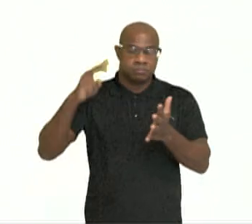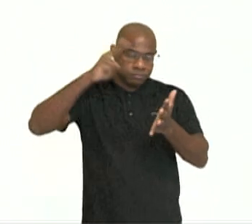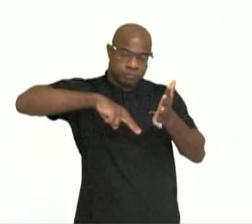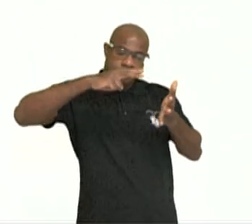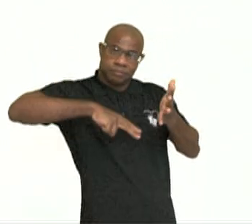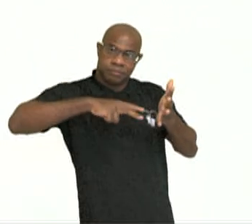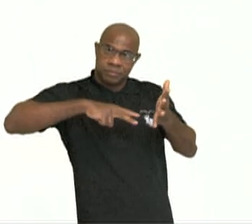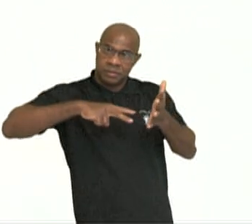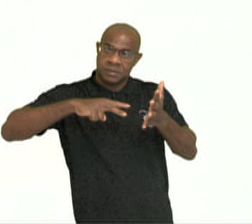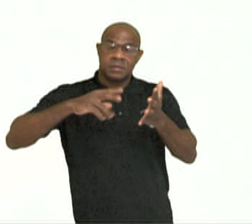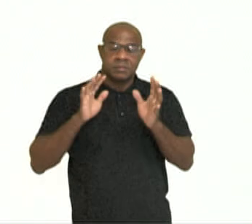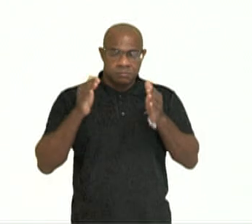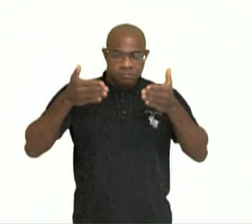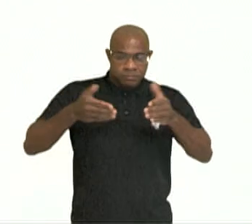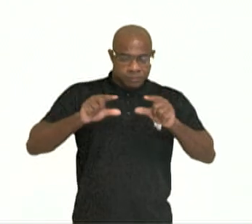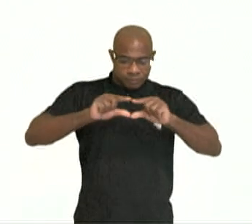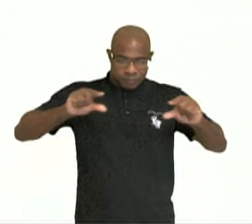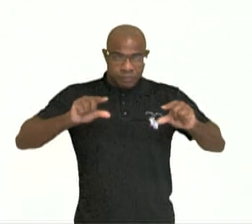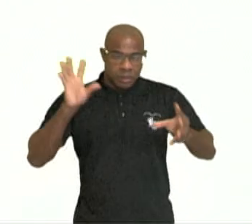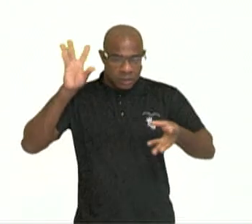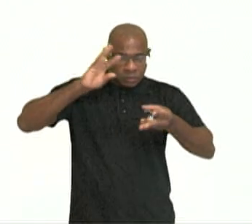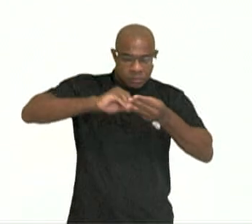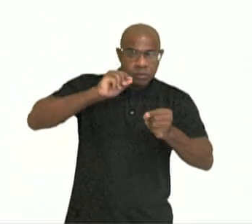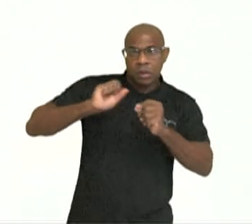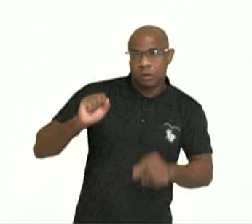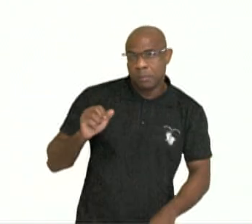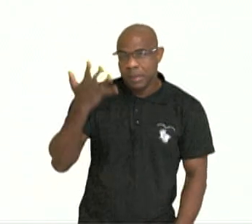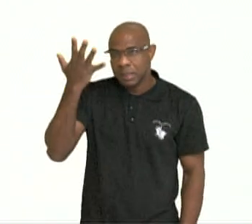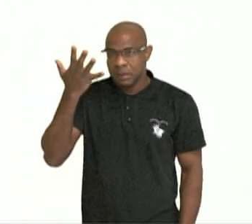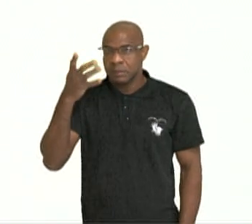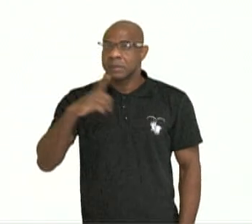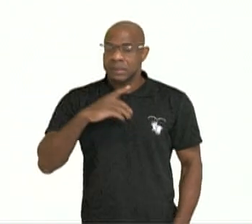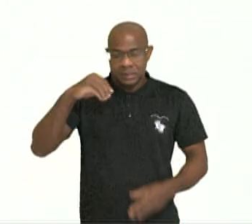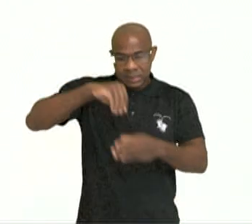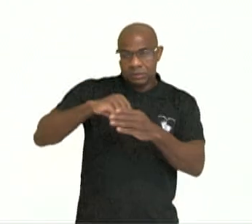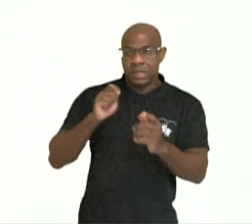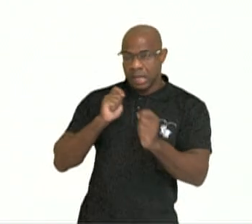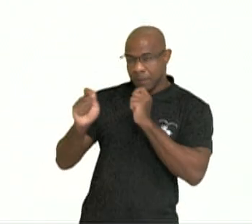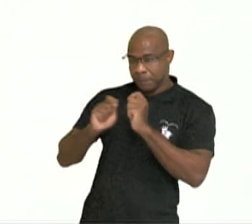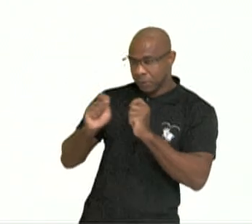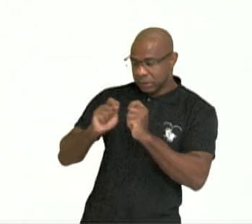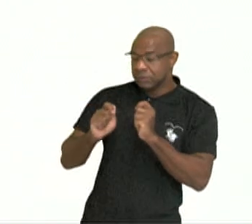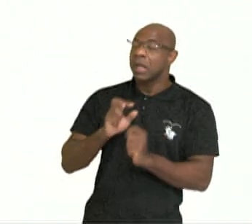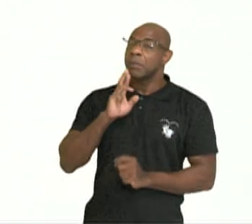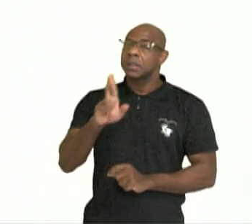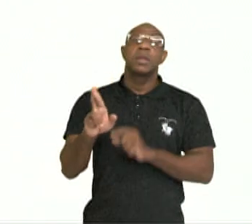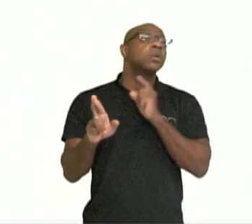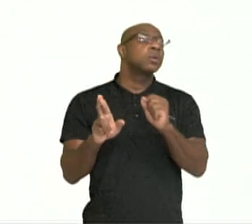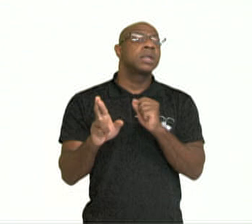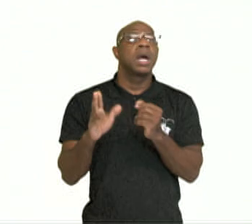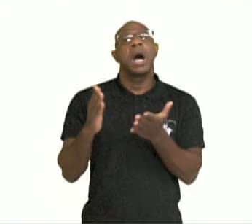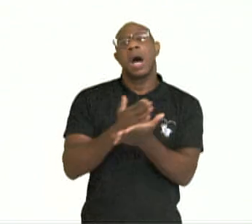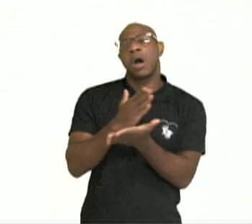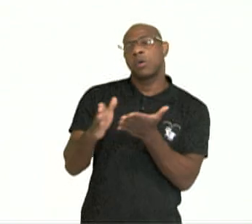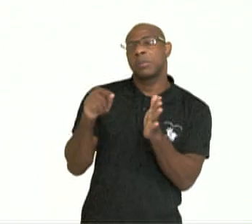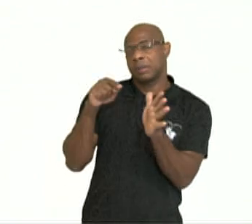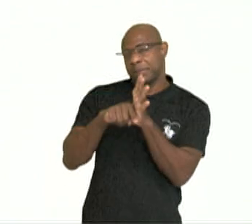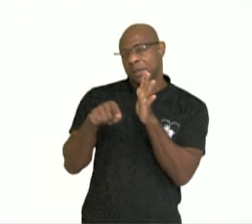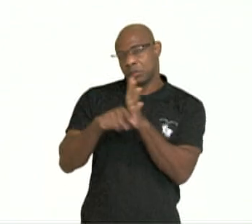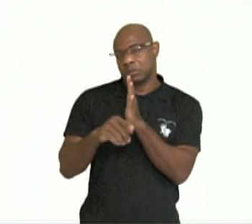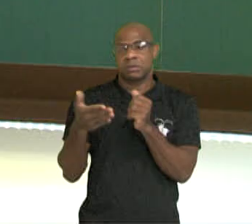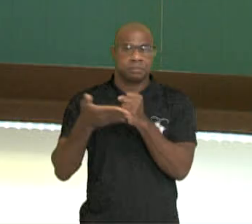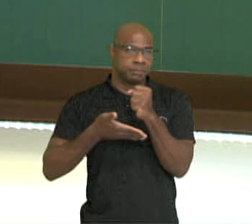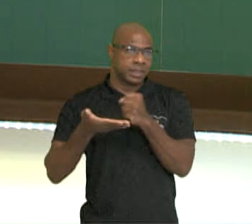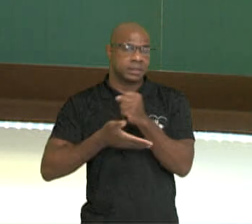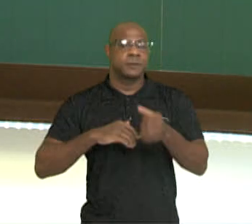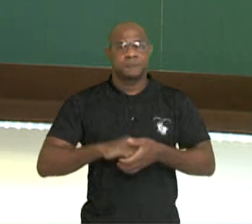texto, sintetizando ou resumindo o fato relatado na reportagem, respondendo a algumas questões básicas,